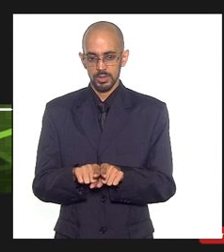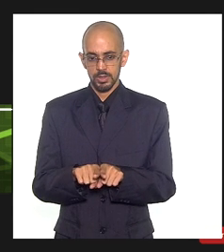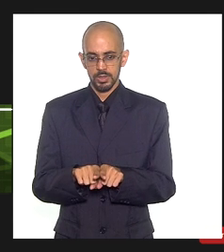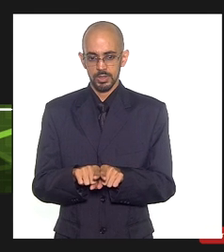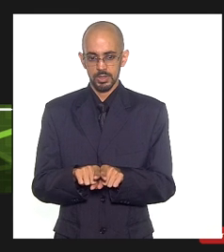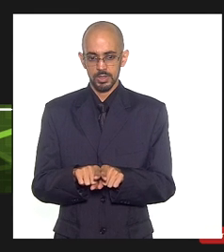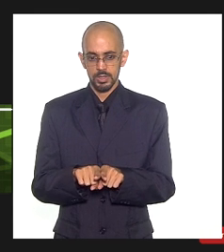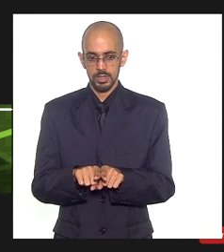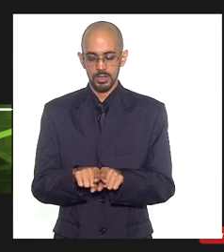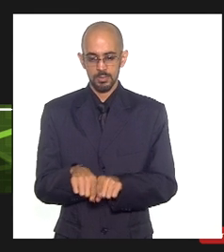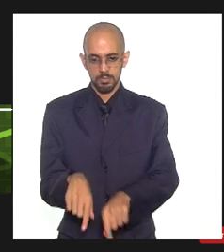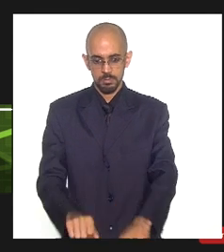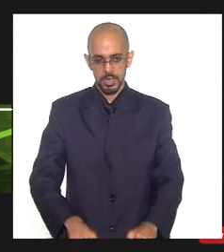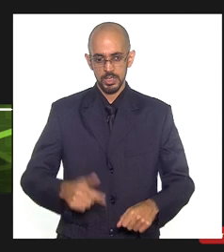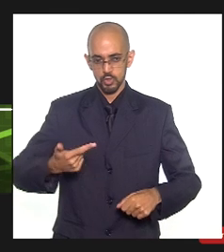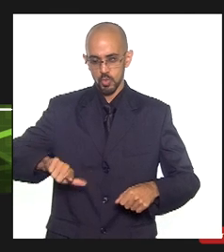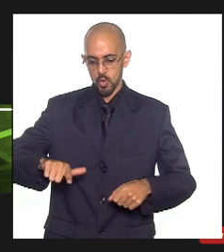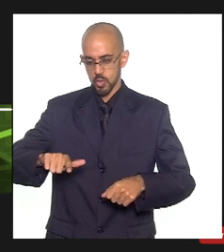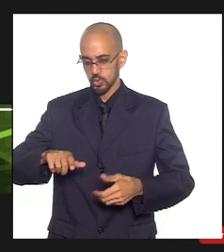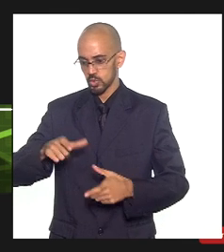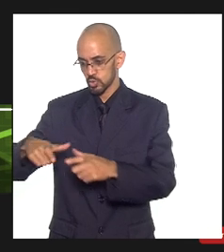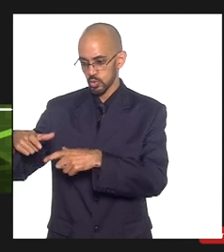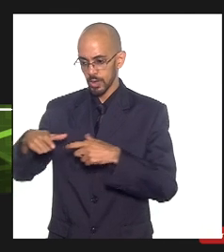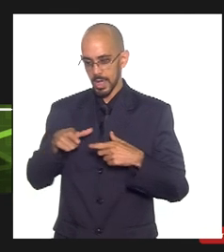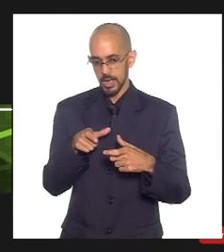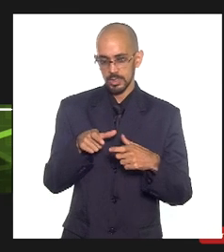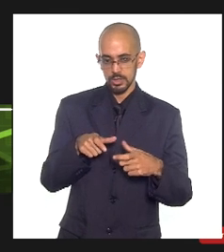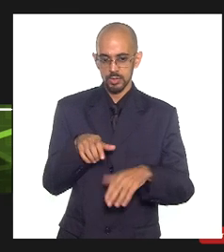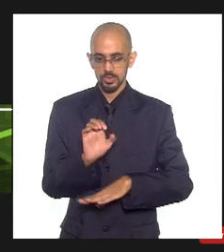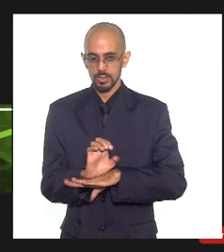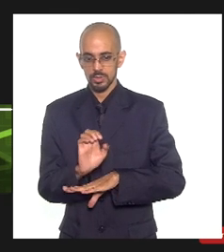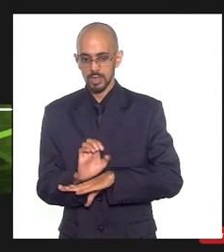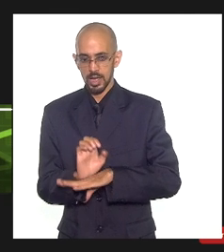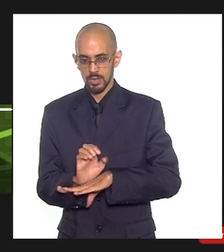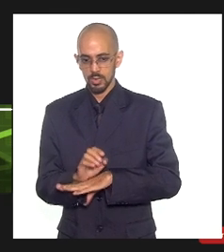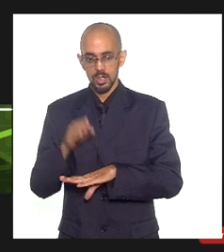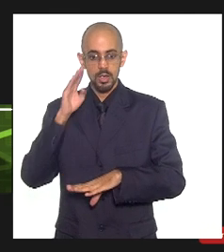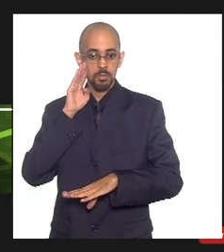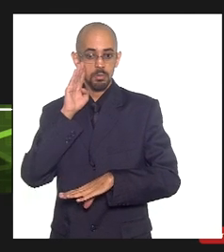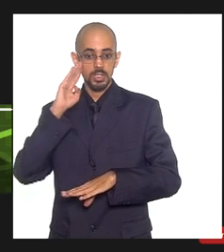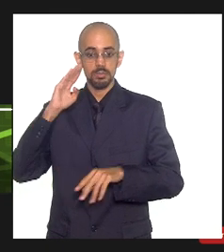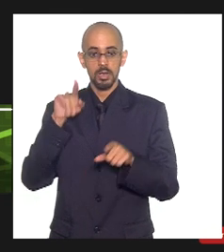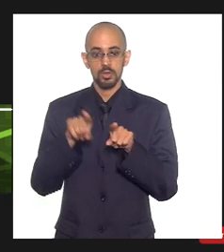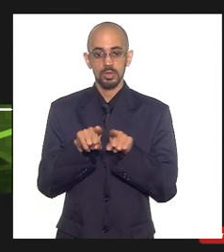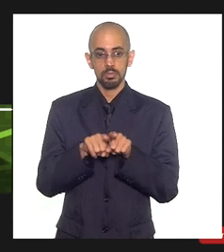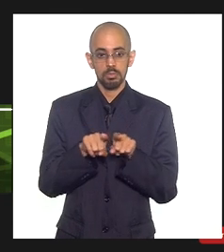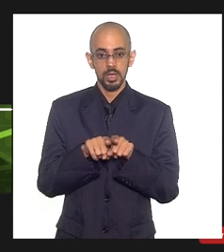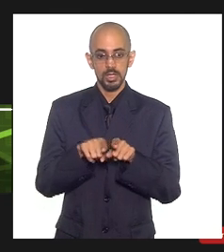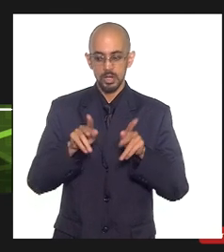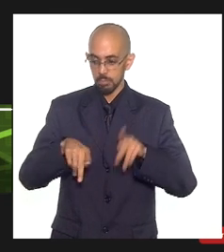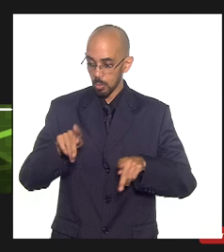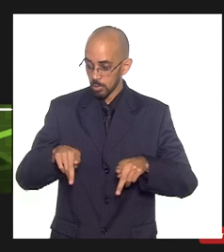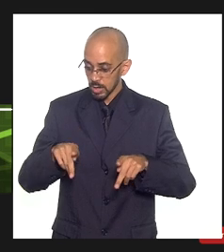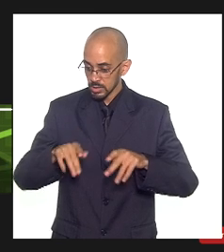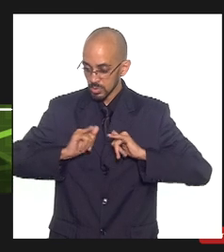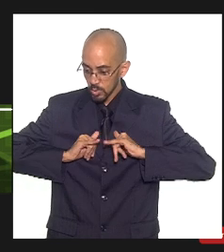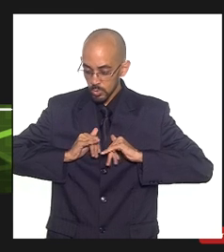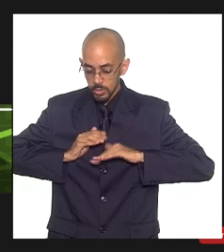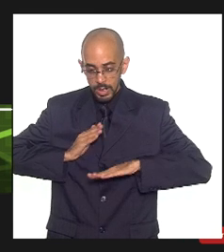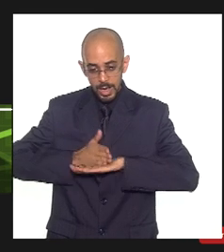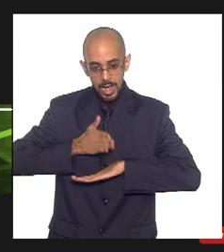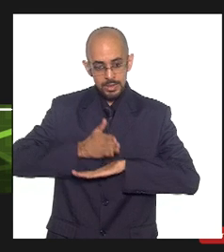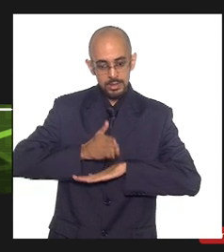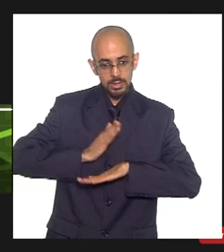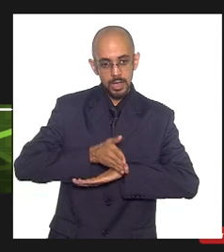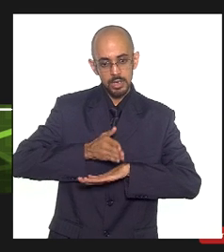produção chegue em outras regiões do nosso estado mas também e principalmente no caráter de popularização da acessão ensino superior a UERD